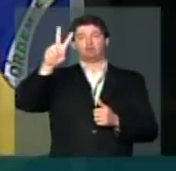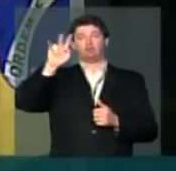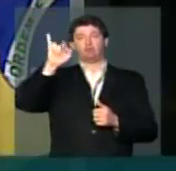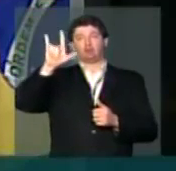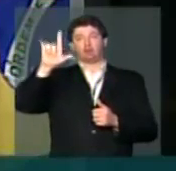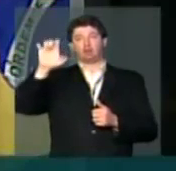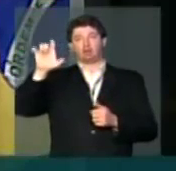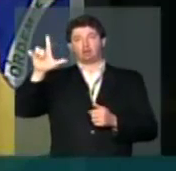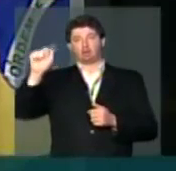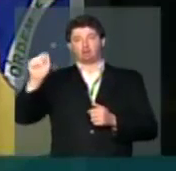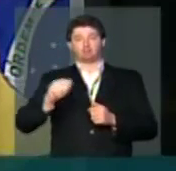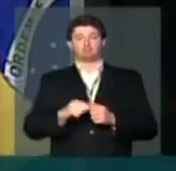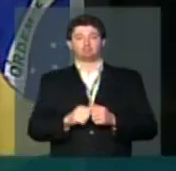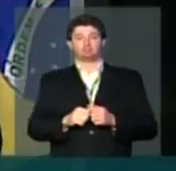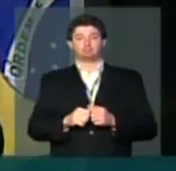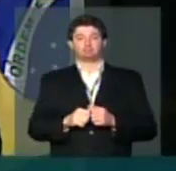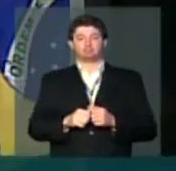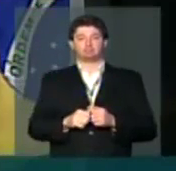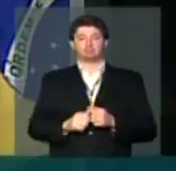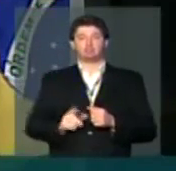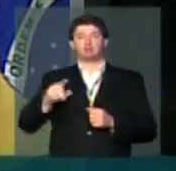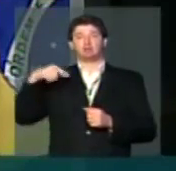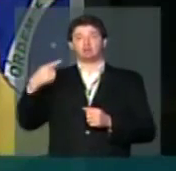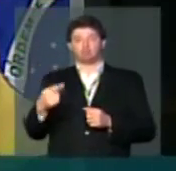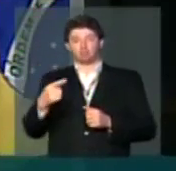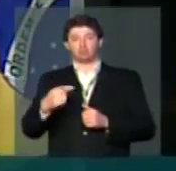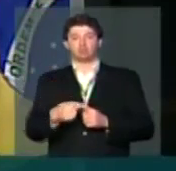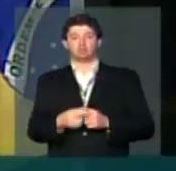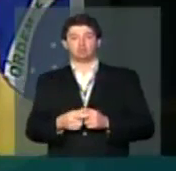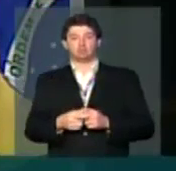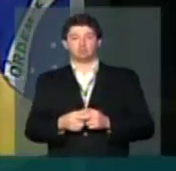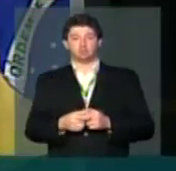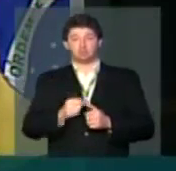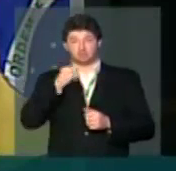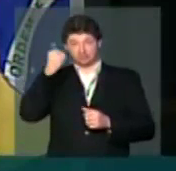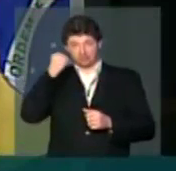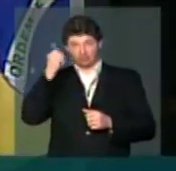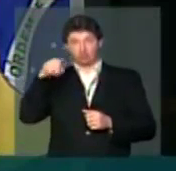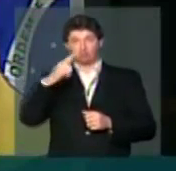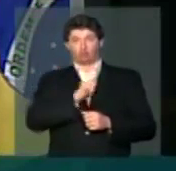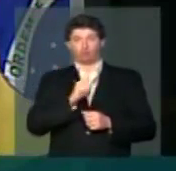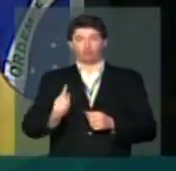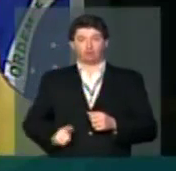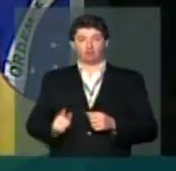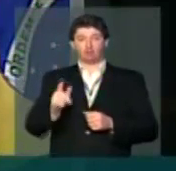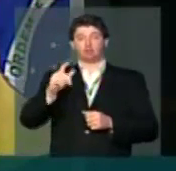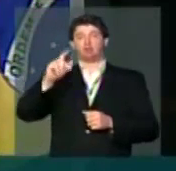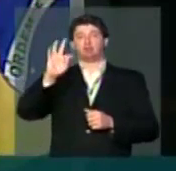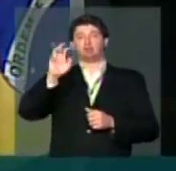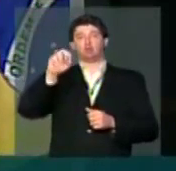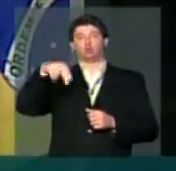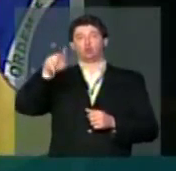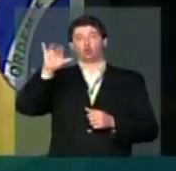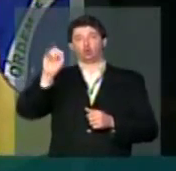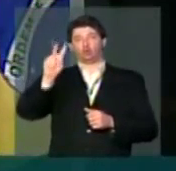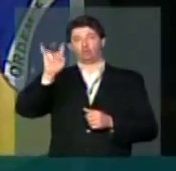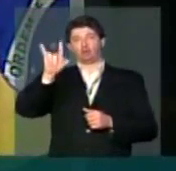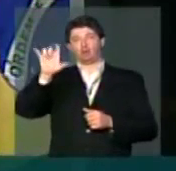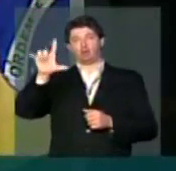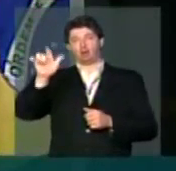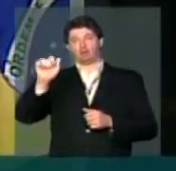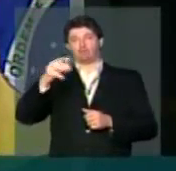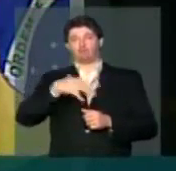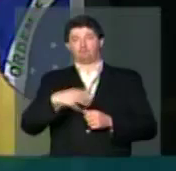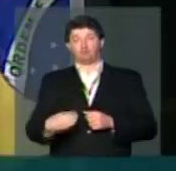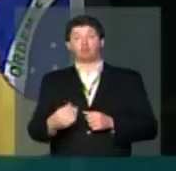Alagoas, Teotônio Vilela, depois reafirmado pelo então senador, depois governador Teotônio Vilela Filho, e agora eu